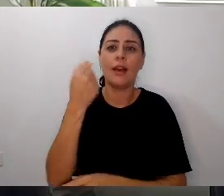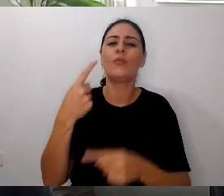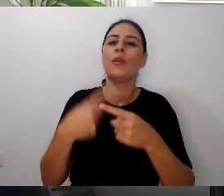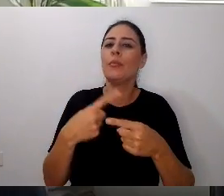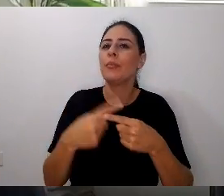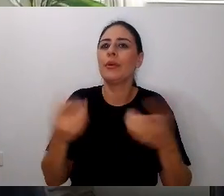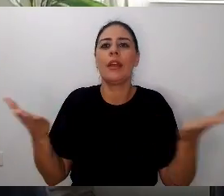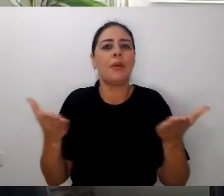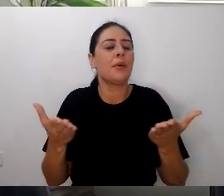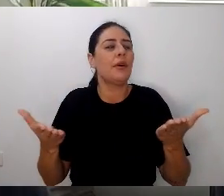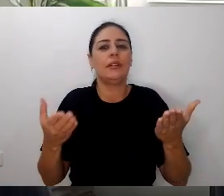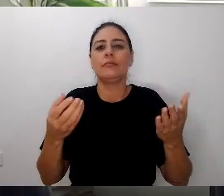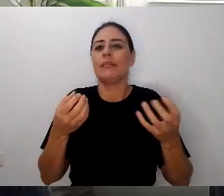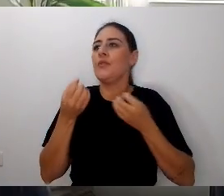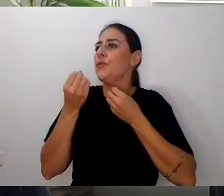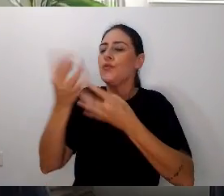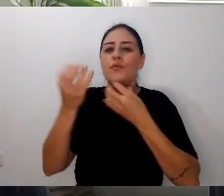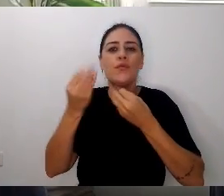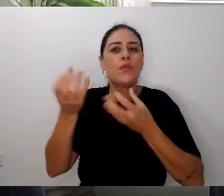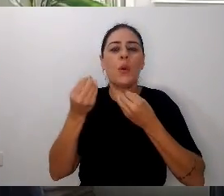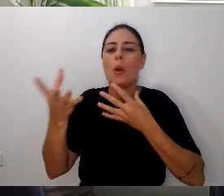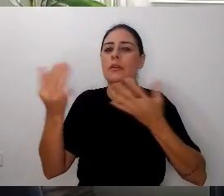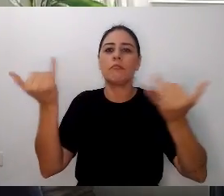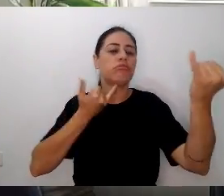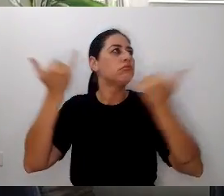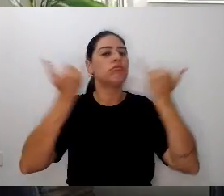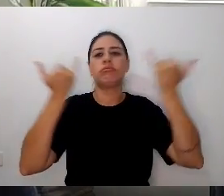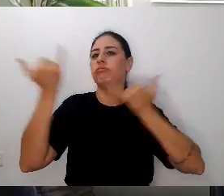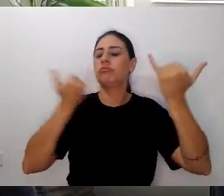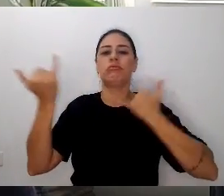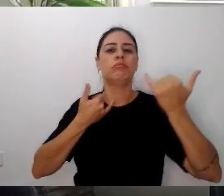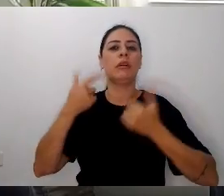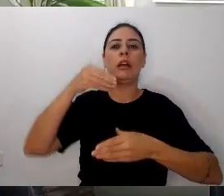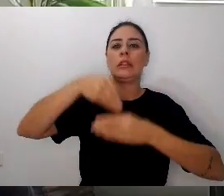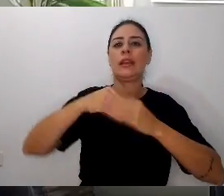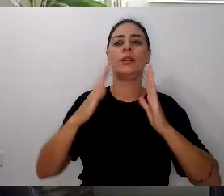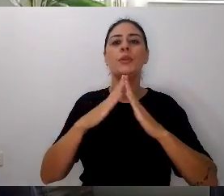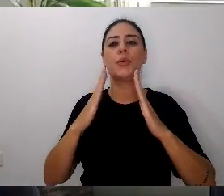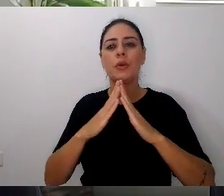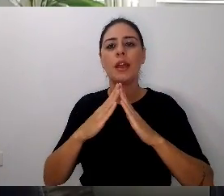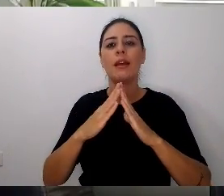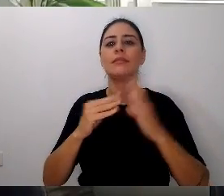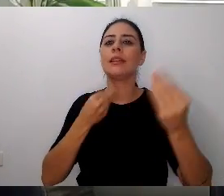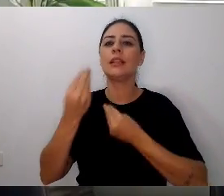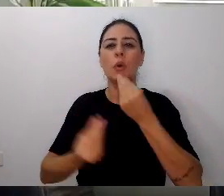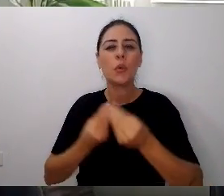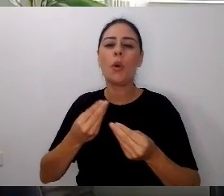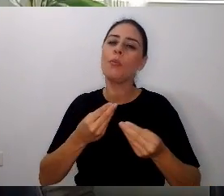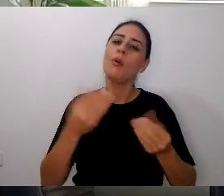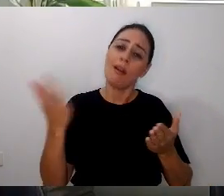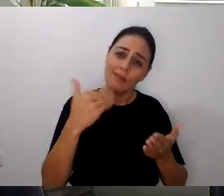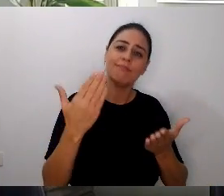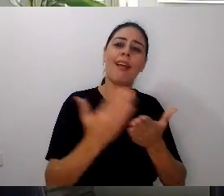avalanche de informações que estão recebendo nas suas residências, né? Vamos fazer uma leitura de um bom livro, vamos